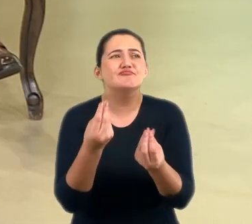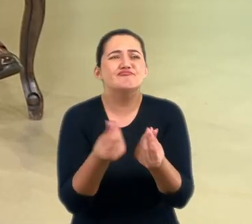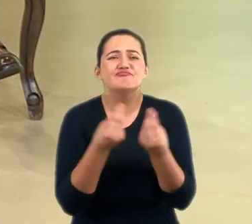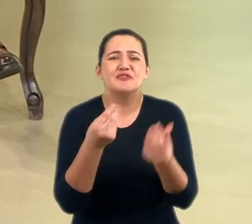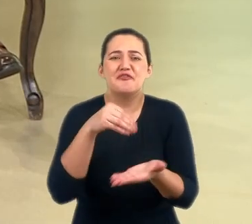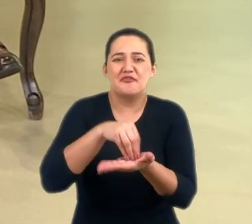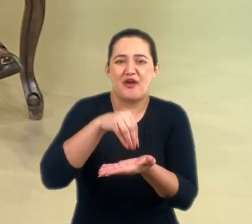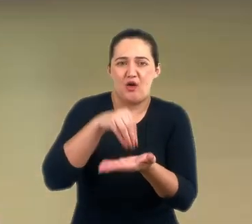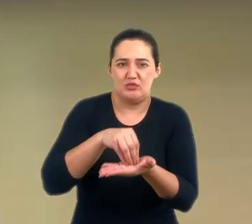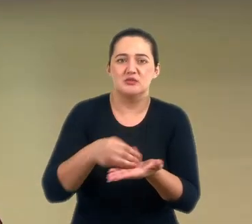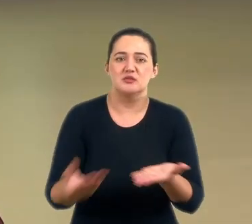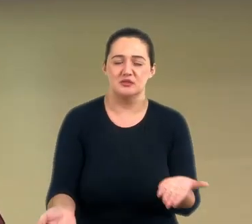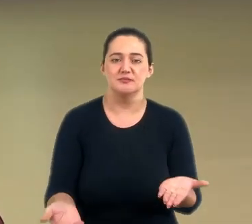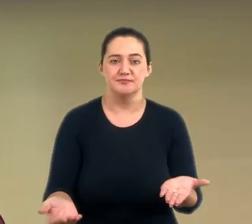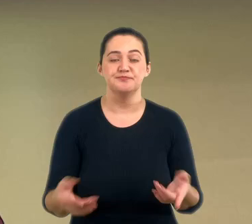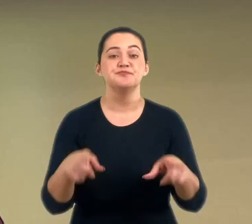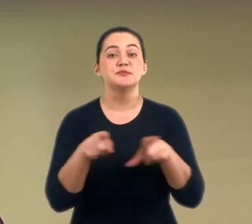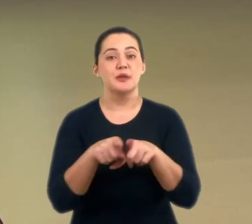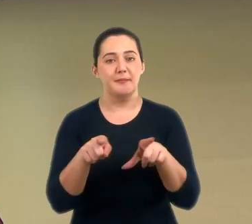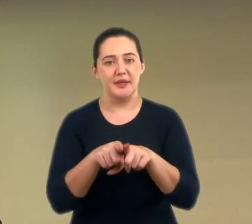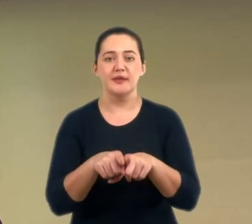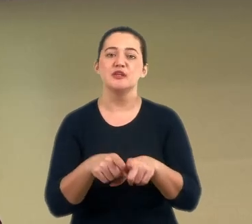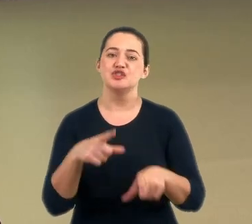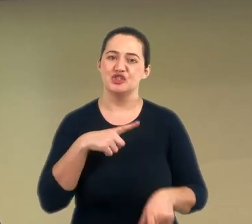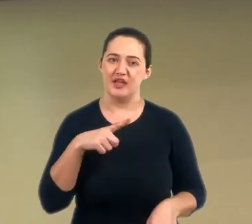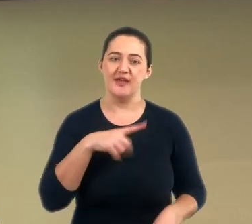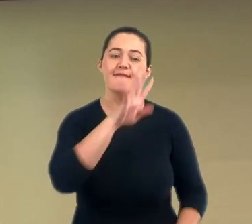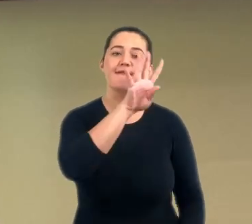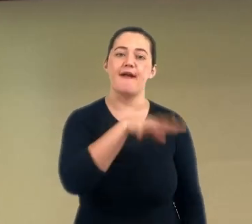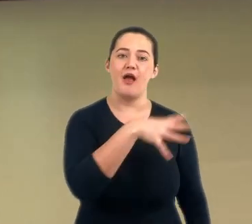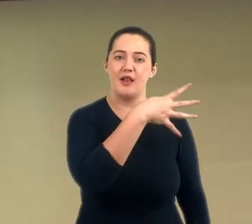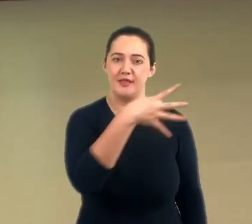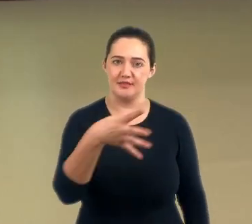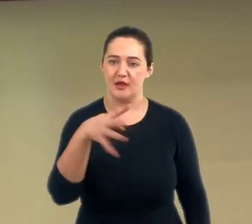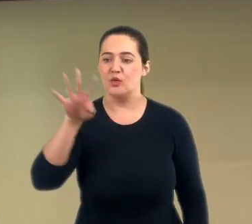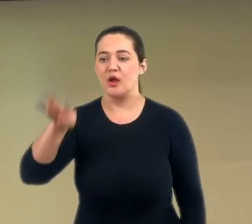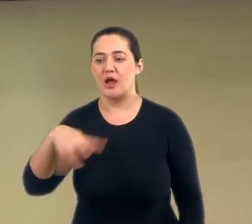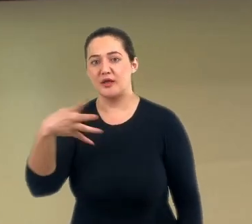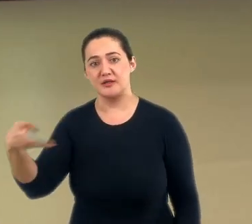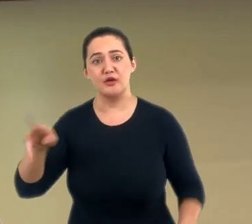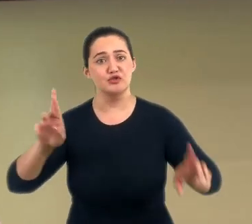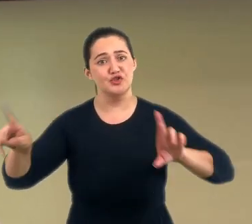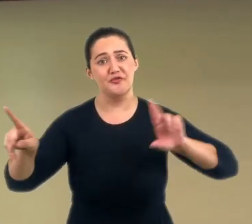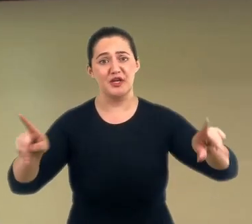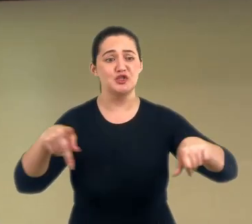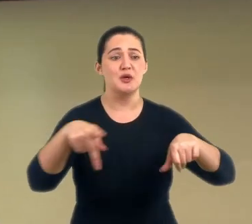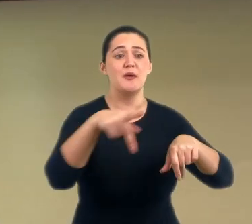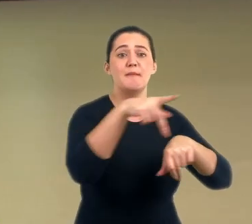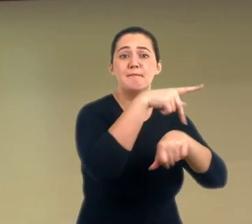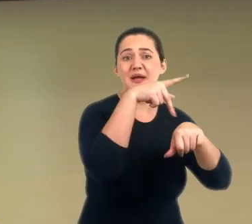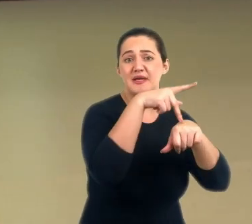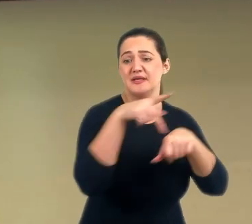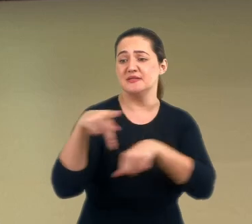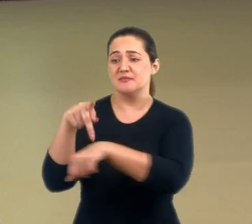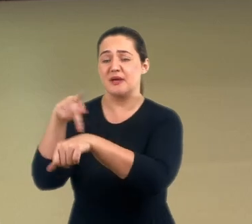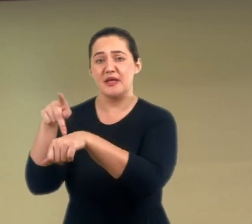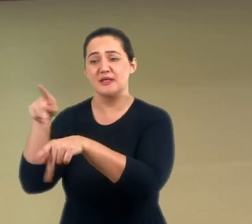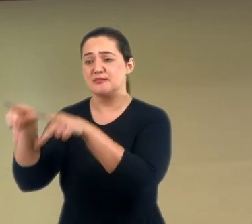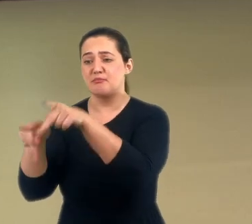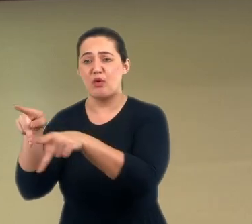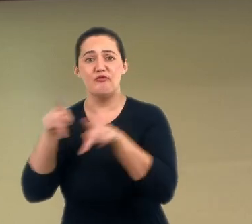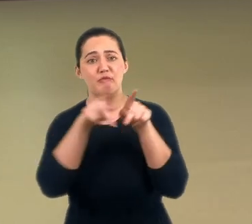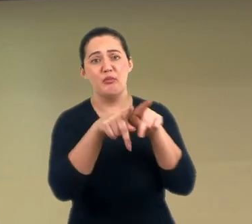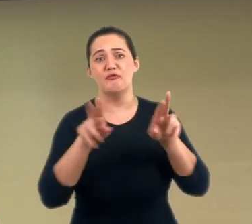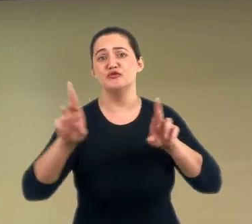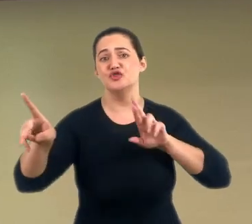vagas. Além disso, você tem calendários diferentes feitos por povos diferentes. Eu já mostrei isso em outros